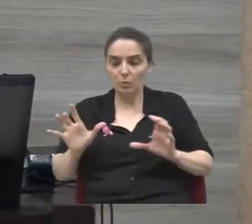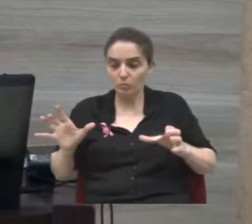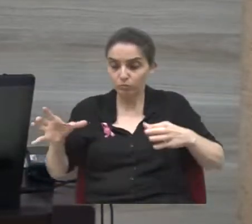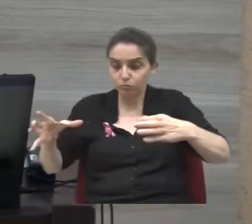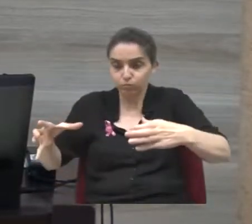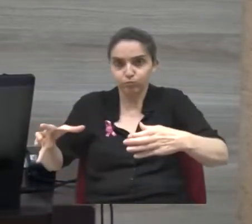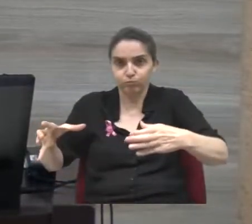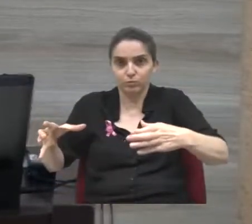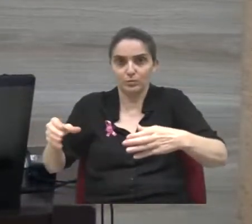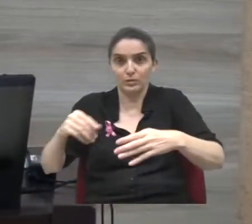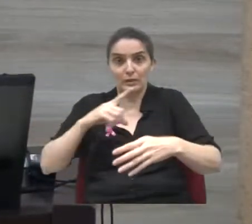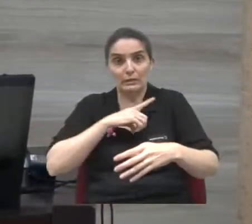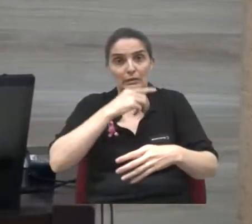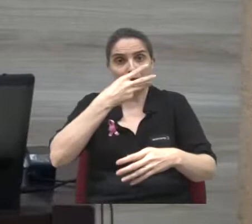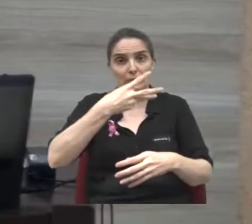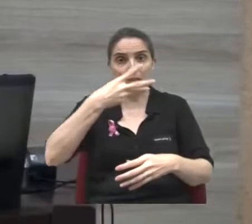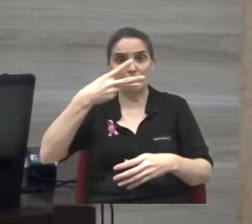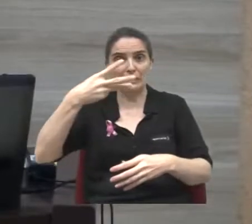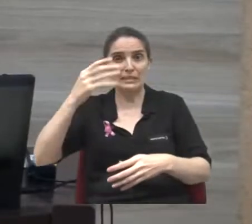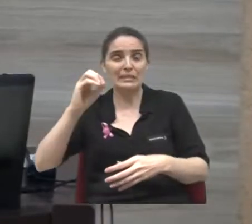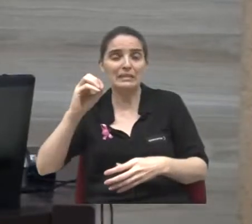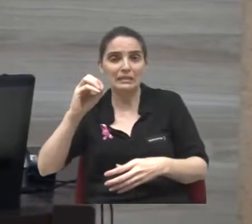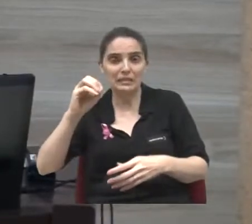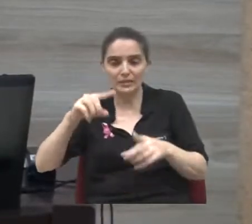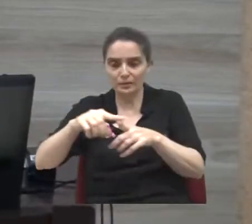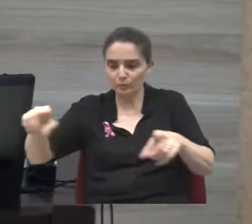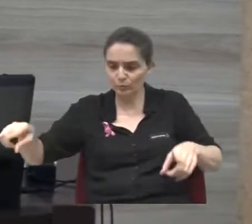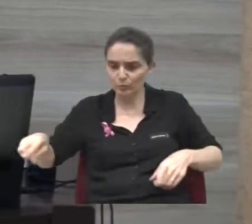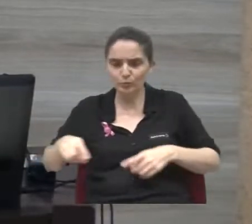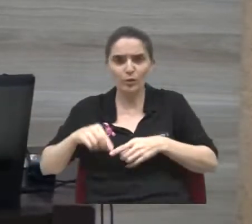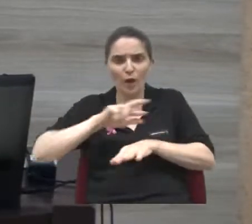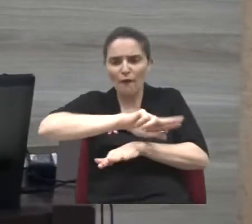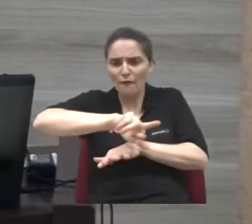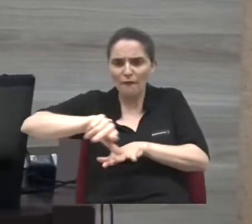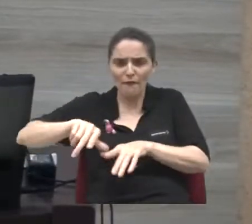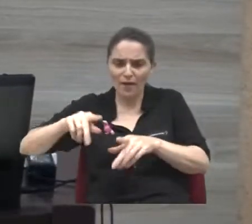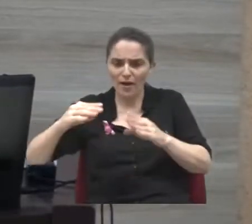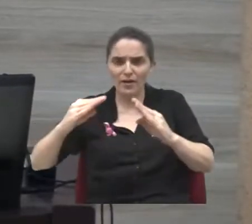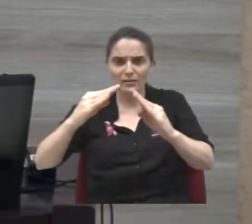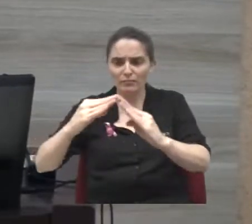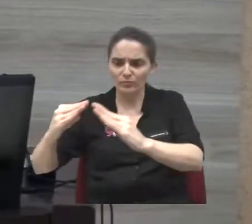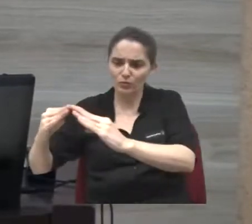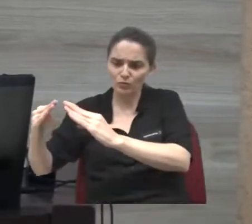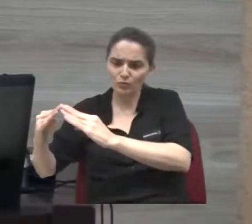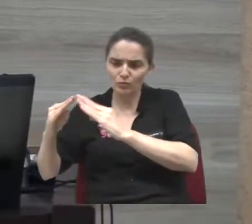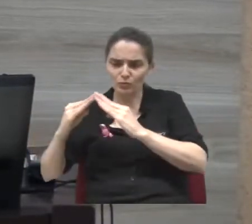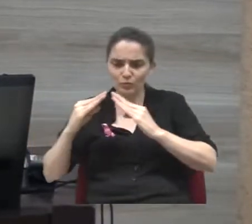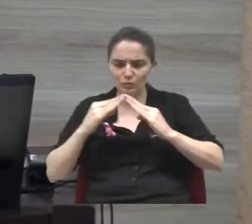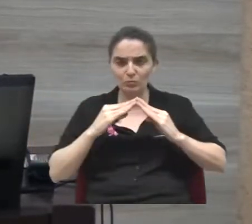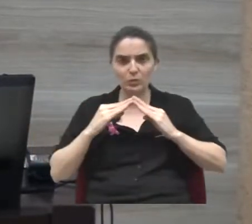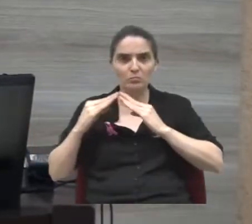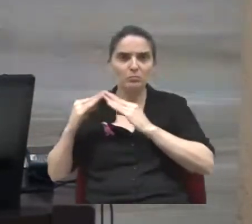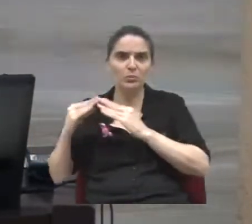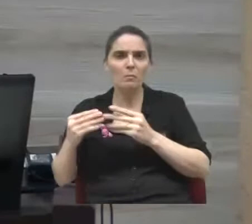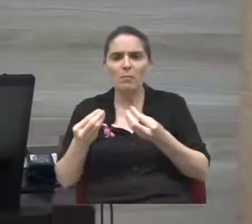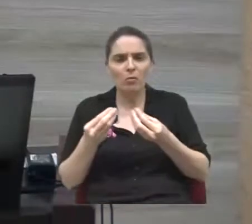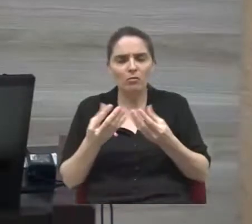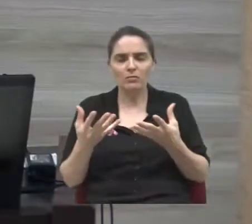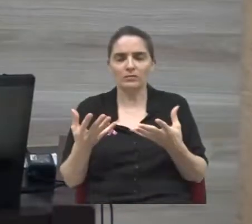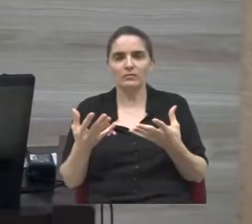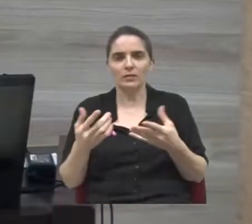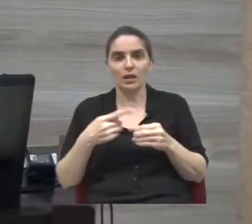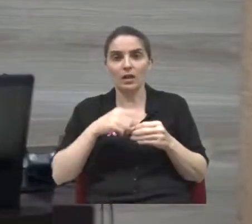330 condomínios de chácaras. Provavelmente existe de 8 a 9 mil chácaras de recreio no município de Limeira. Cada um